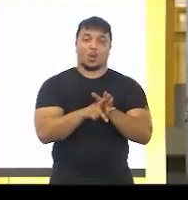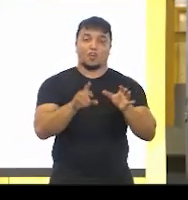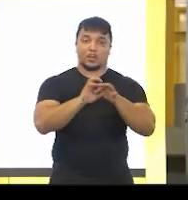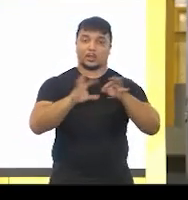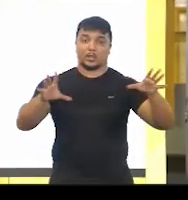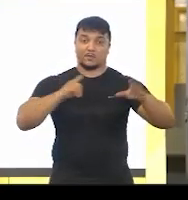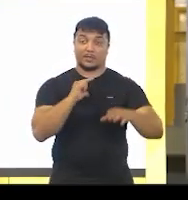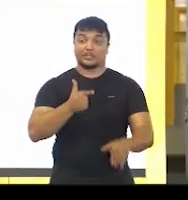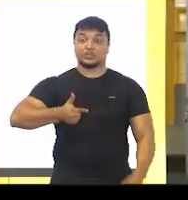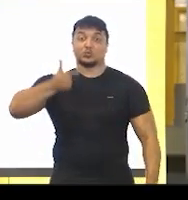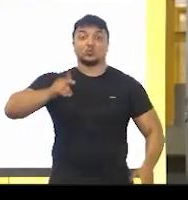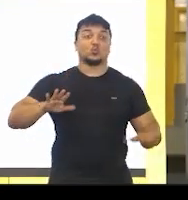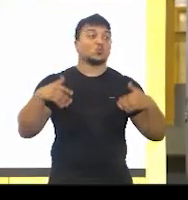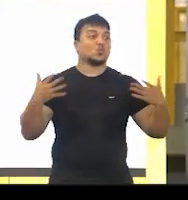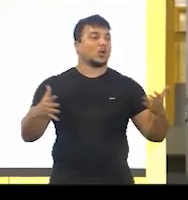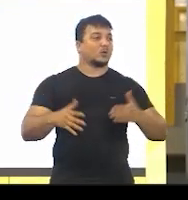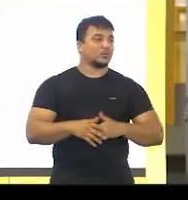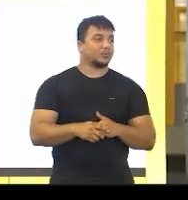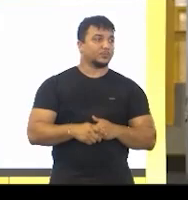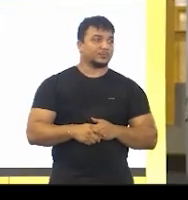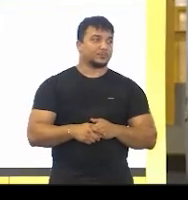comércio, vamos para a segunda. Qual é?